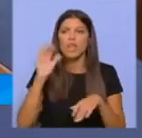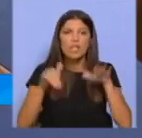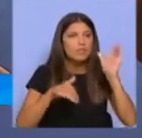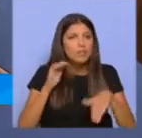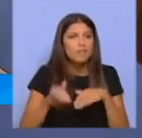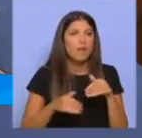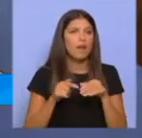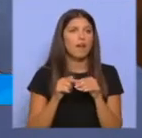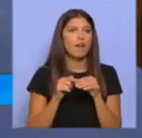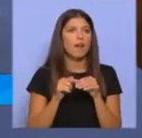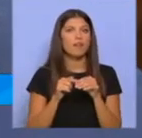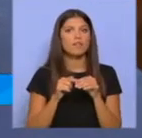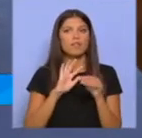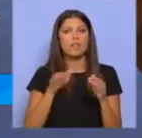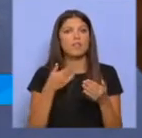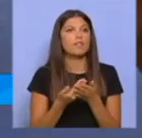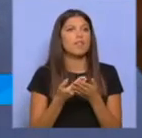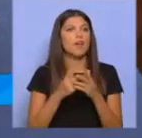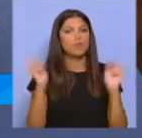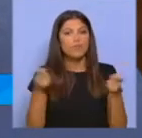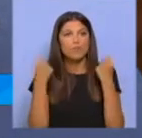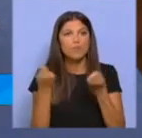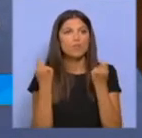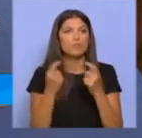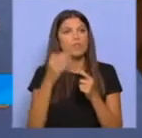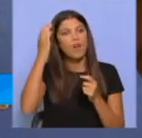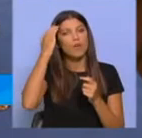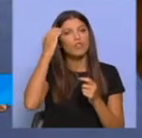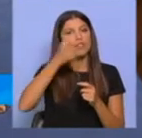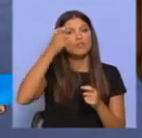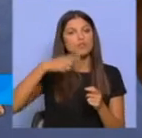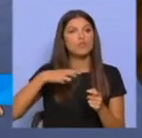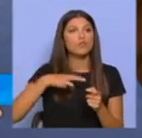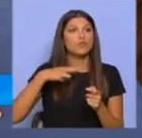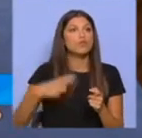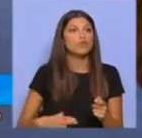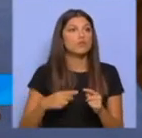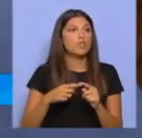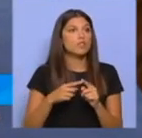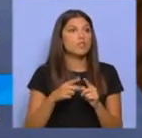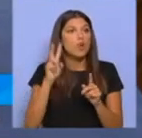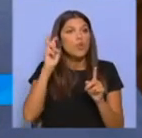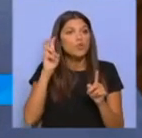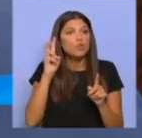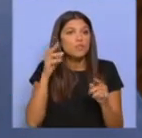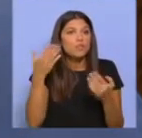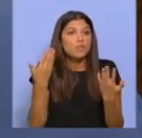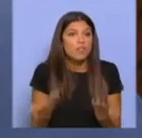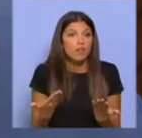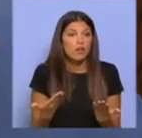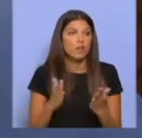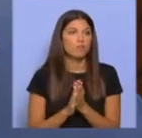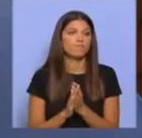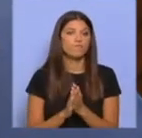e trazer para a opinião pública, para a consciência dos portugueses, as grandes causas do nosso tempo. Quais são os grandes princípios do IPAV? Ele foi